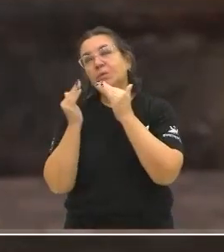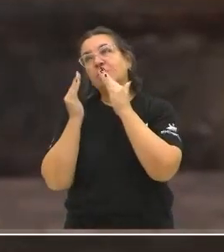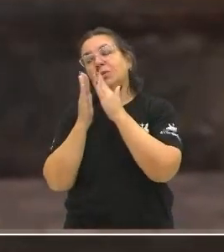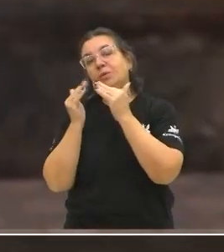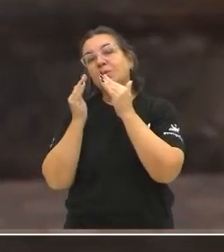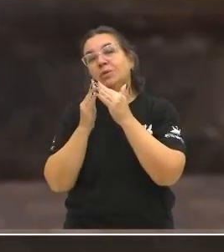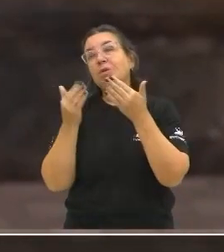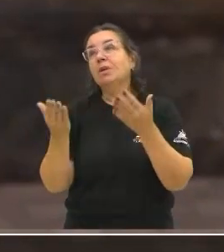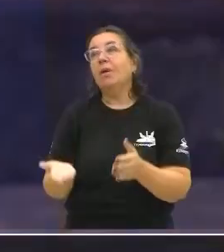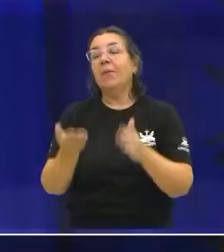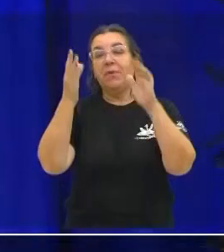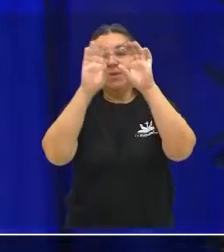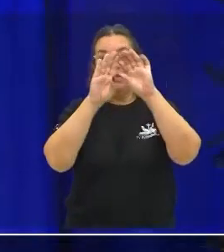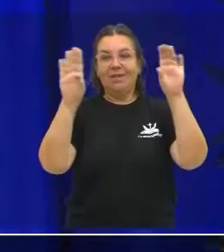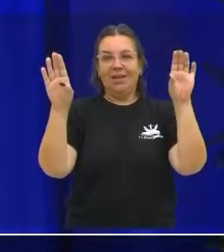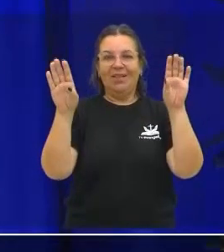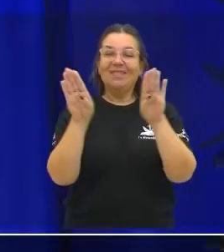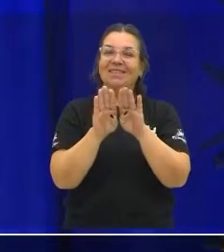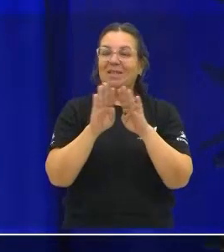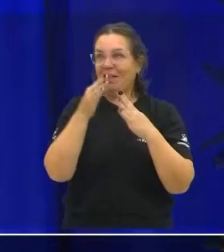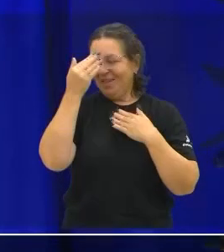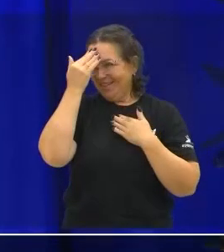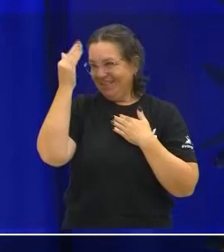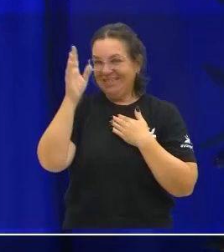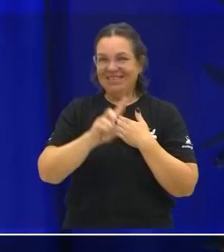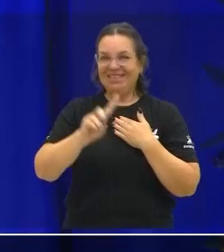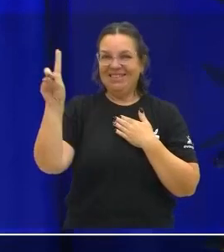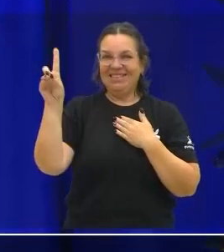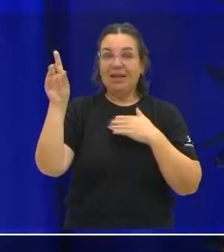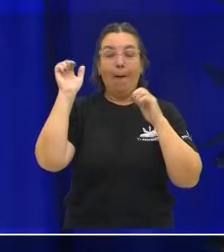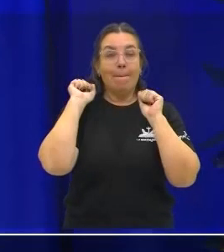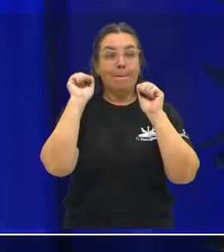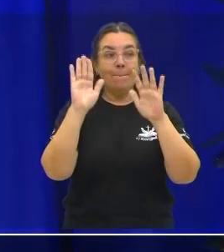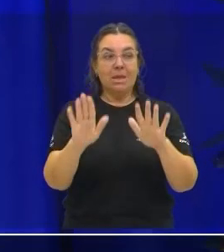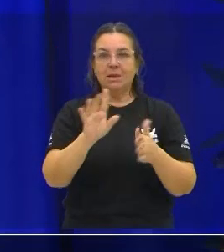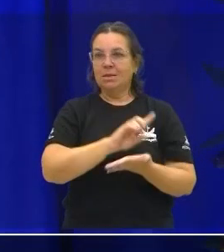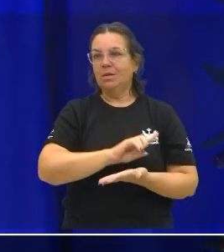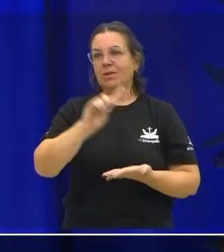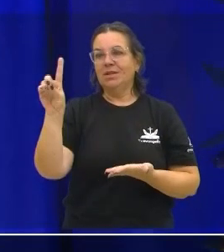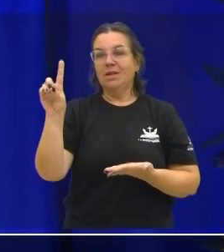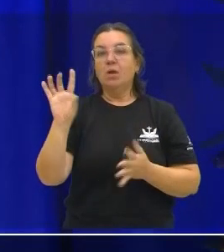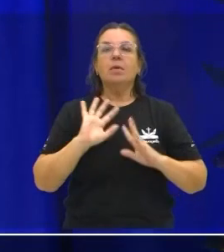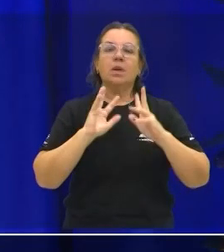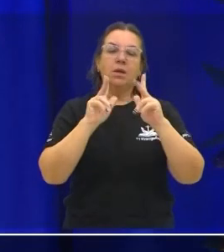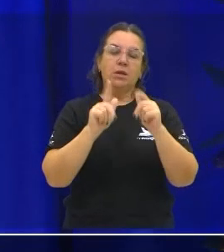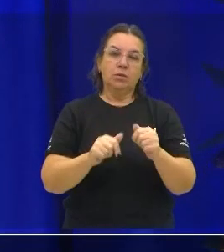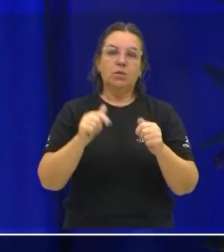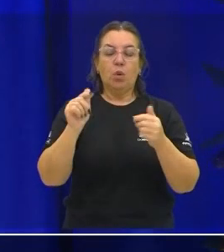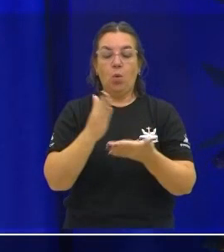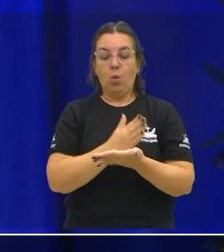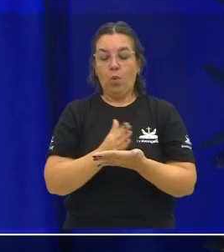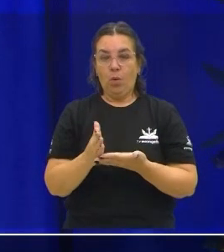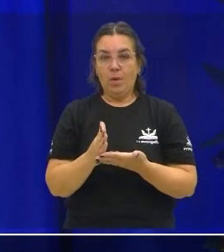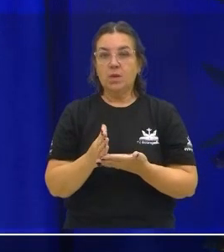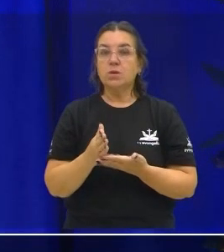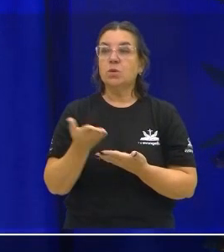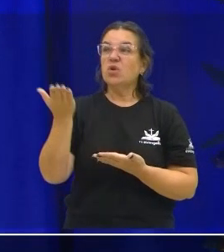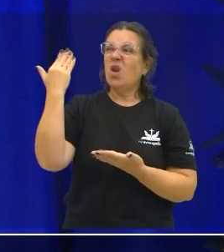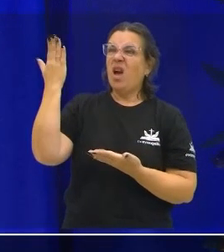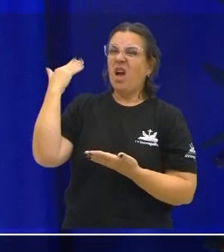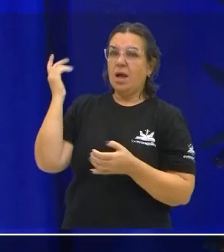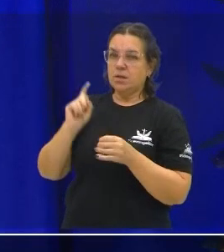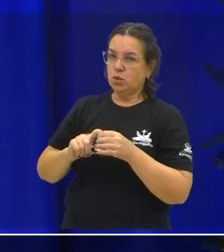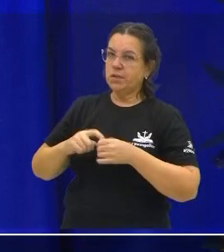aos céus e de gratidão, pedindo as bênçãos de Deus para aqueles que desde o começo são